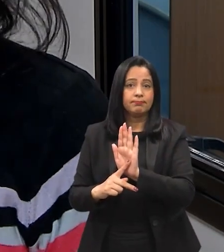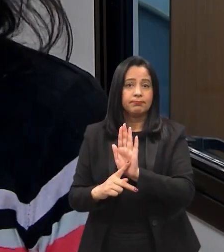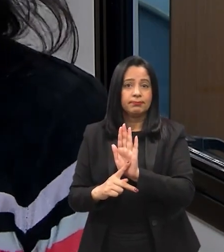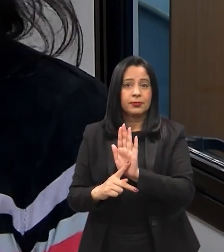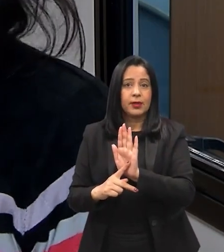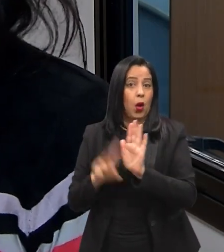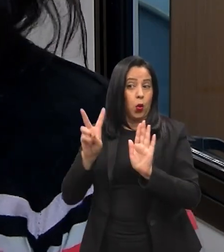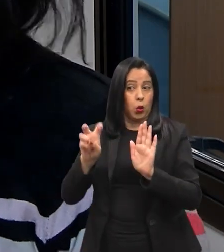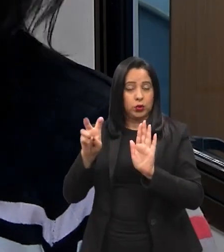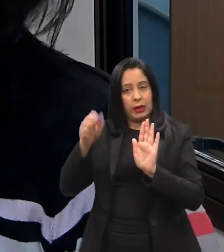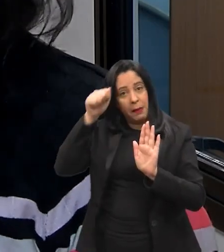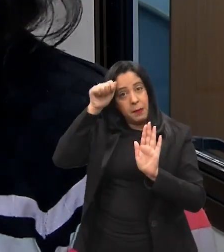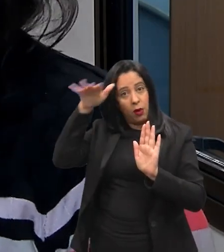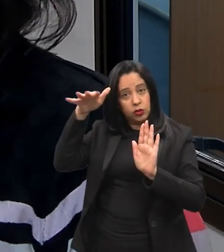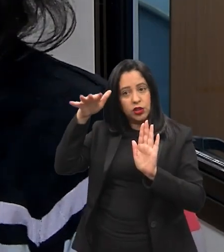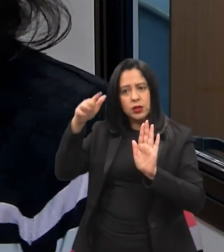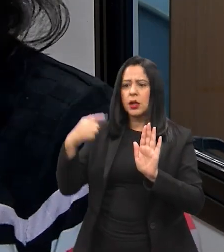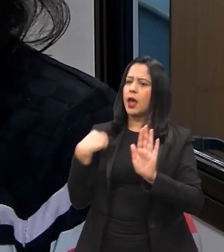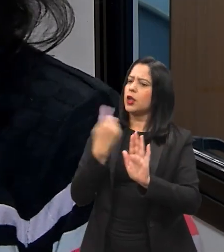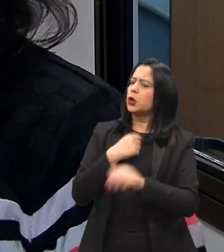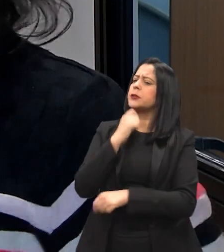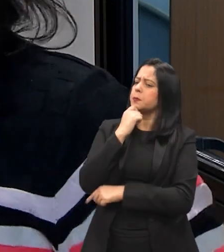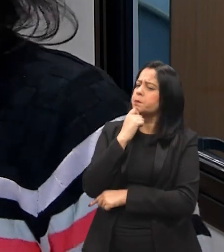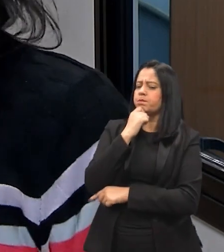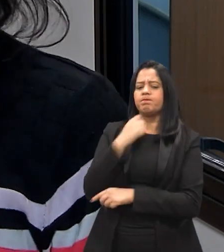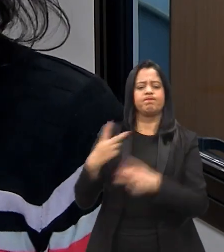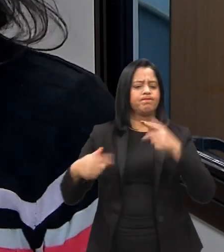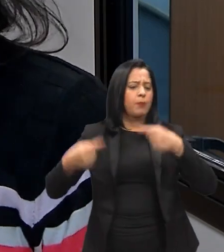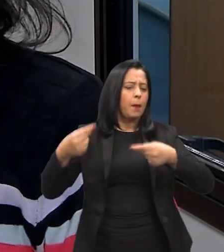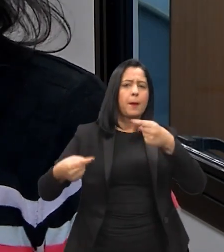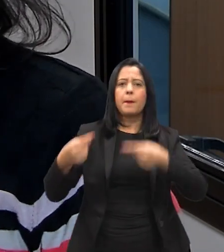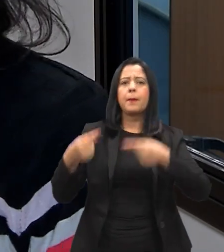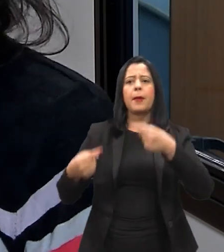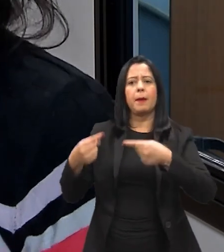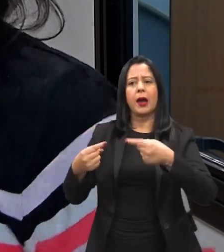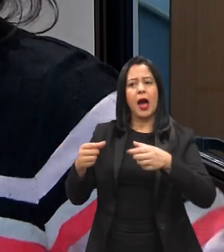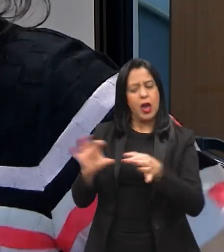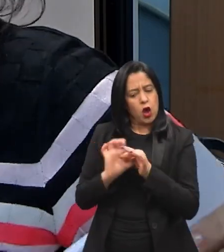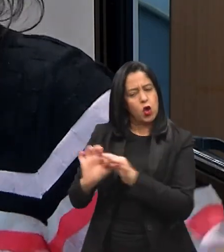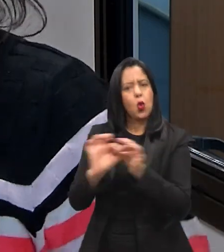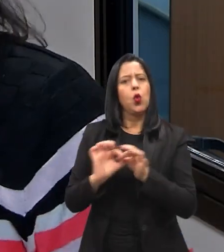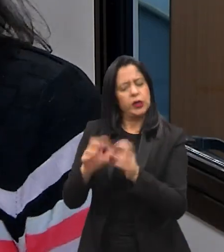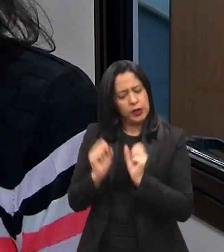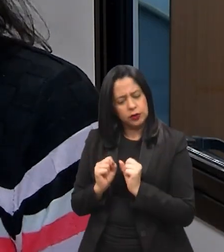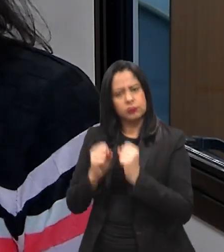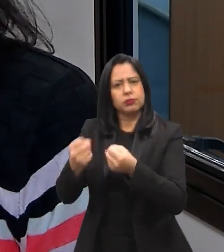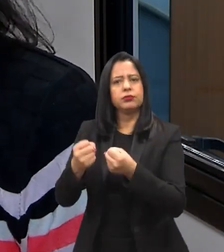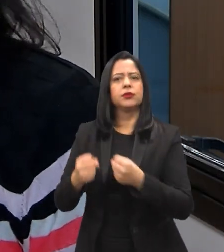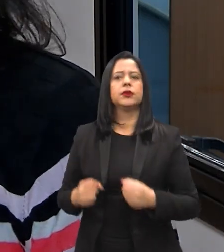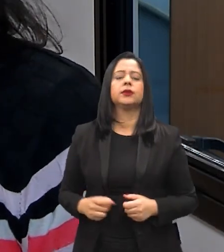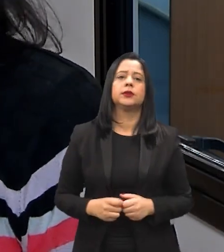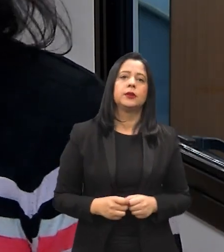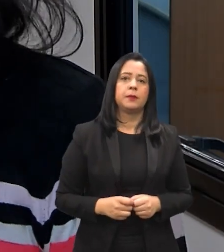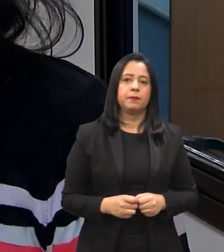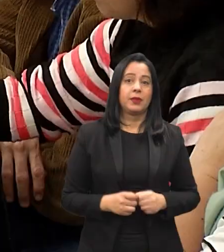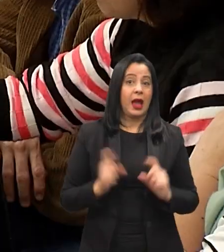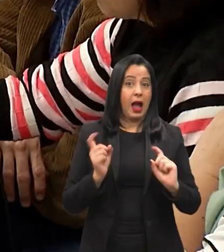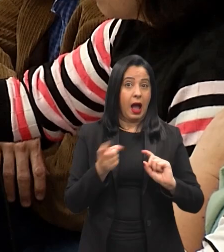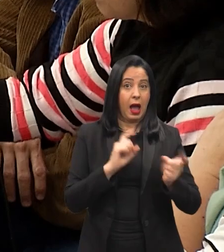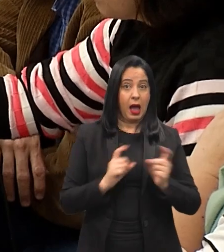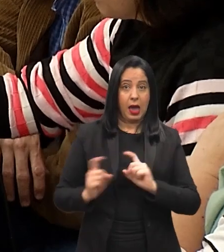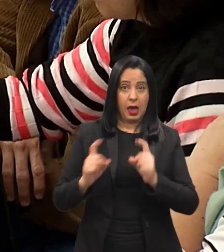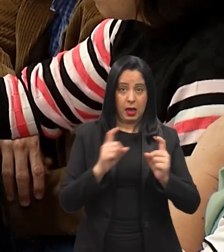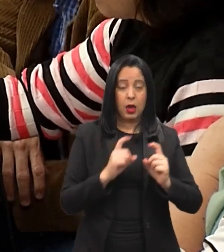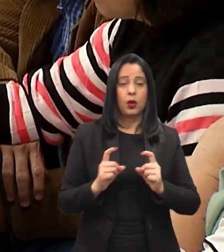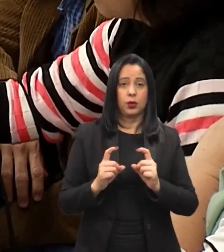seus projetos que fala sobre o assunto, para a gente debater, discutir e fazer uma força-tarefa mesmo para aprovar.